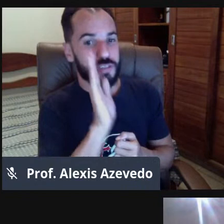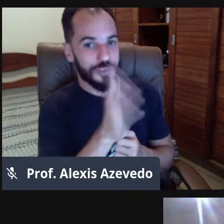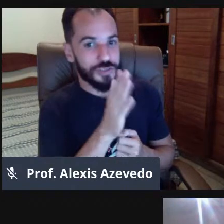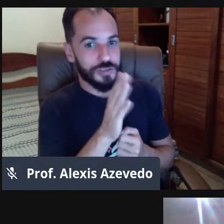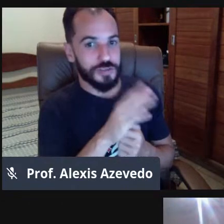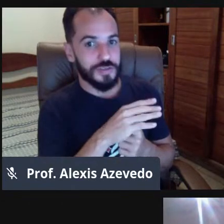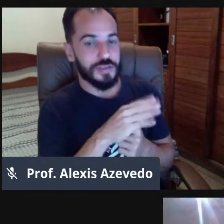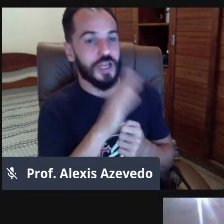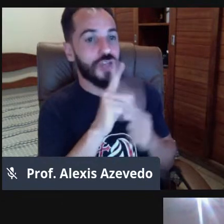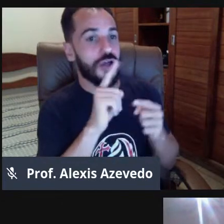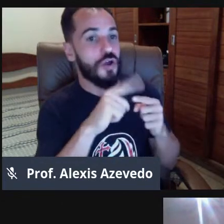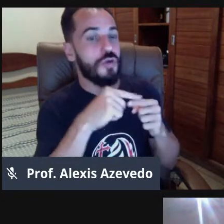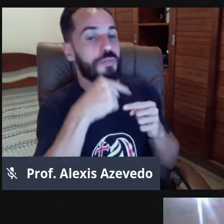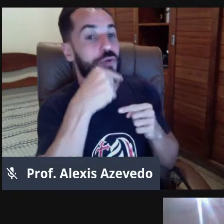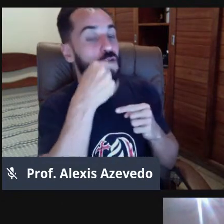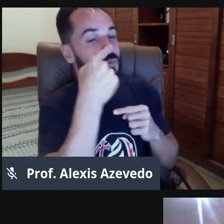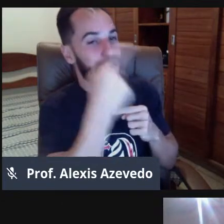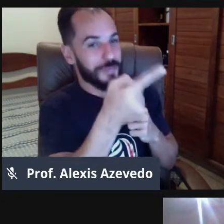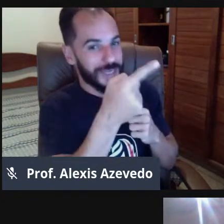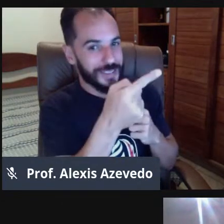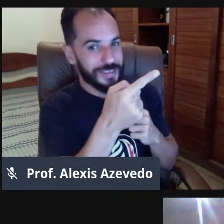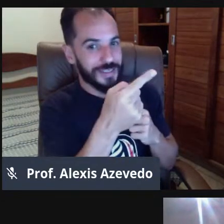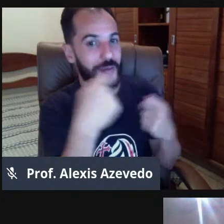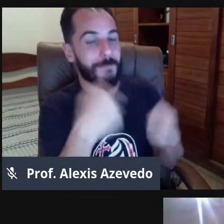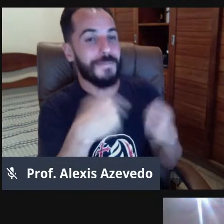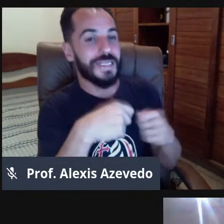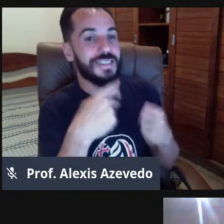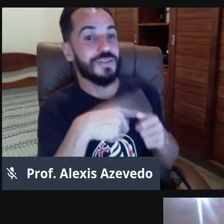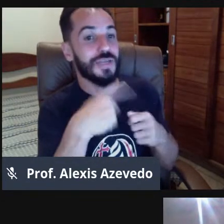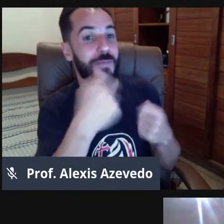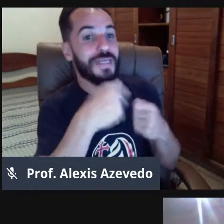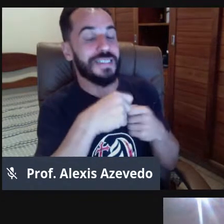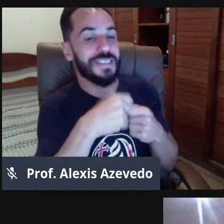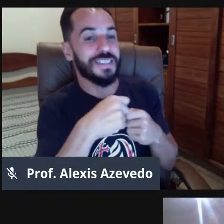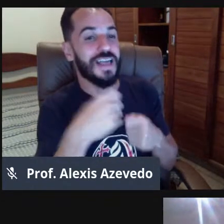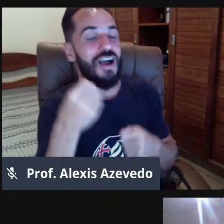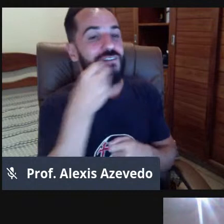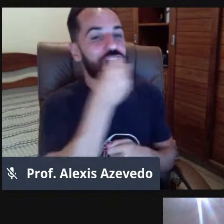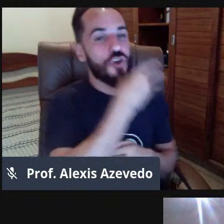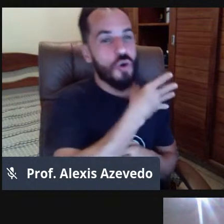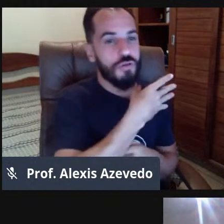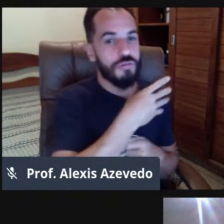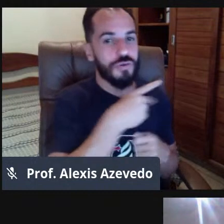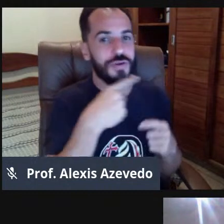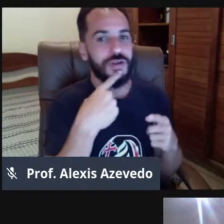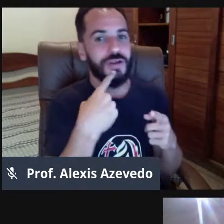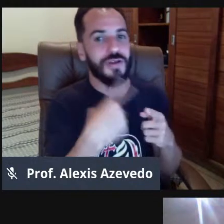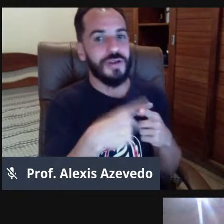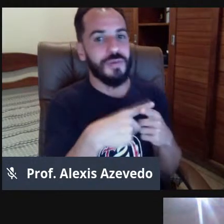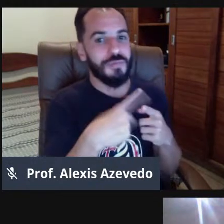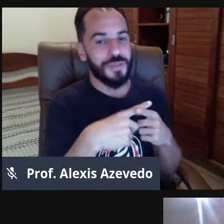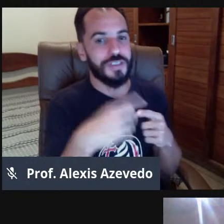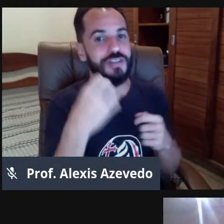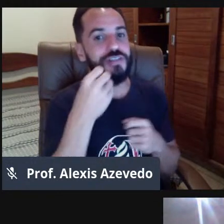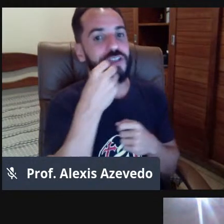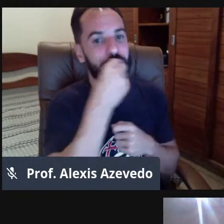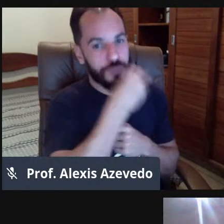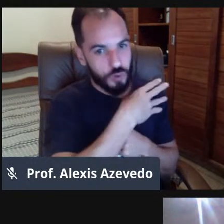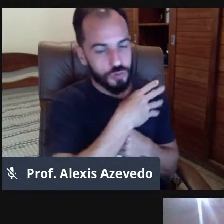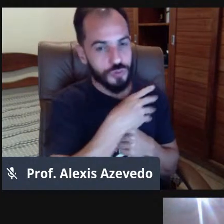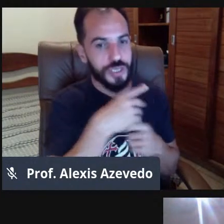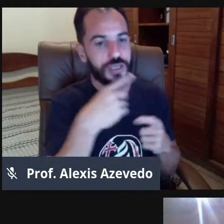no próximo semestre. No semestre atual, segundo semestre de 2020, eles estão prontos. É isso aí.